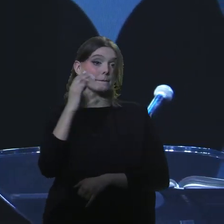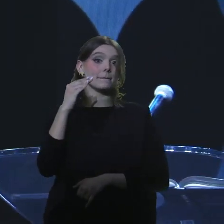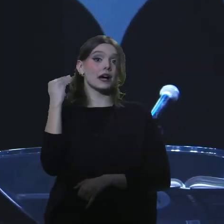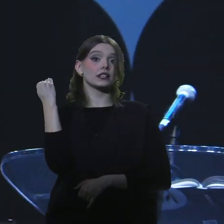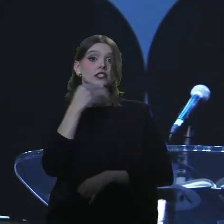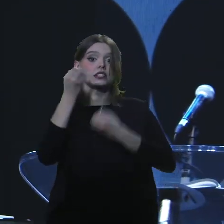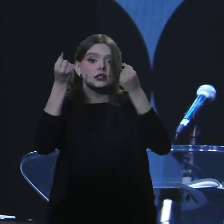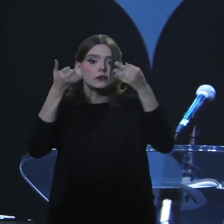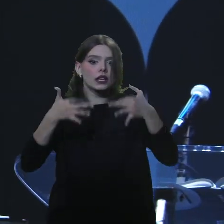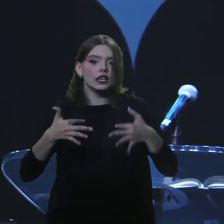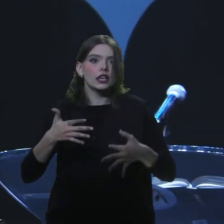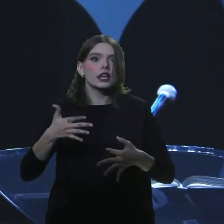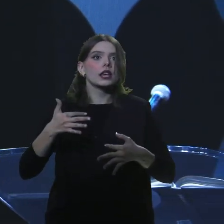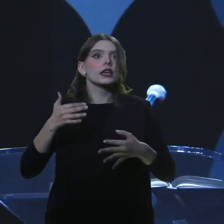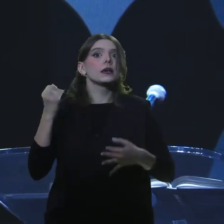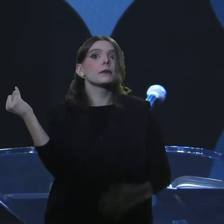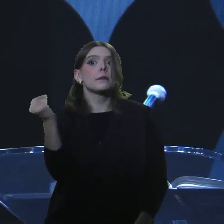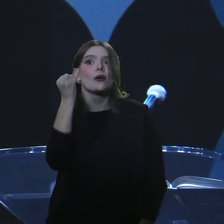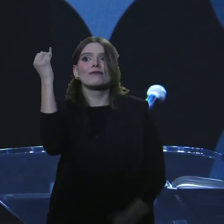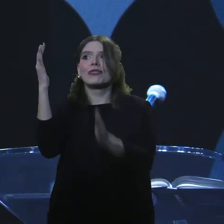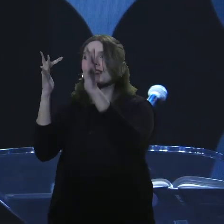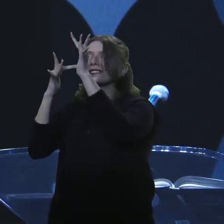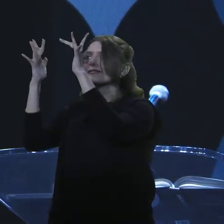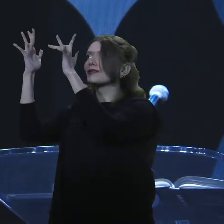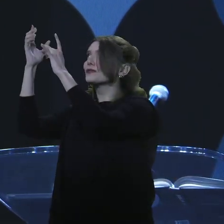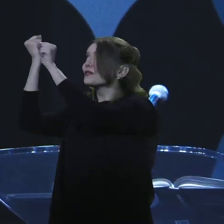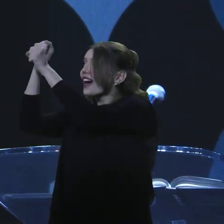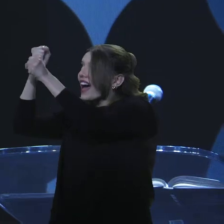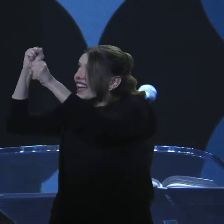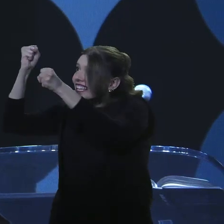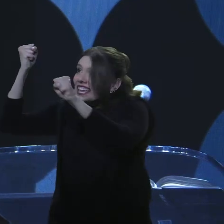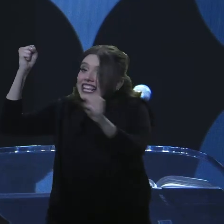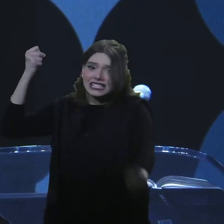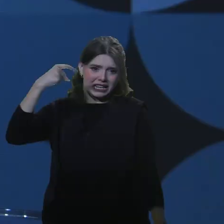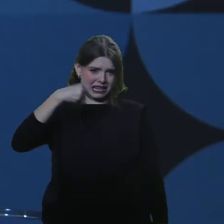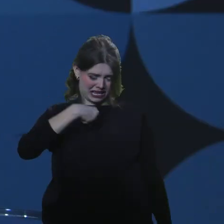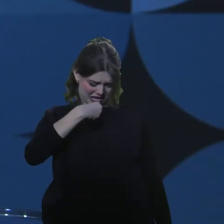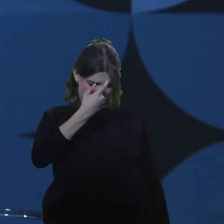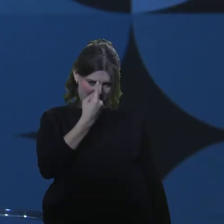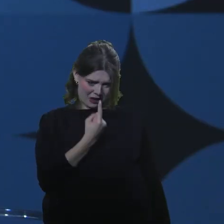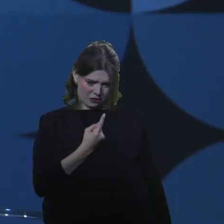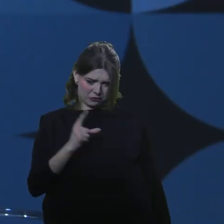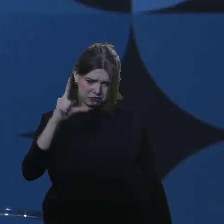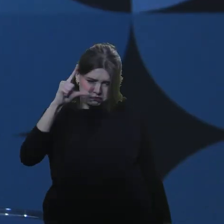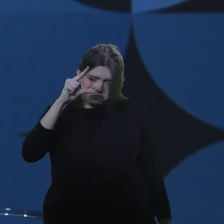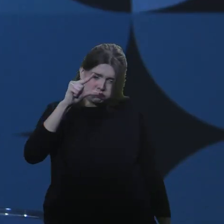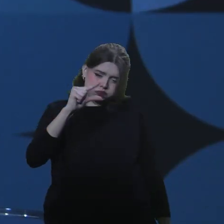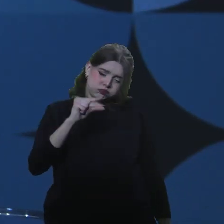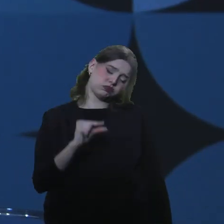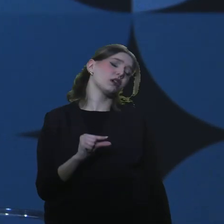eu diminua. Ele é o centro. Ele é o centro, Ele precisa ser o centro.